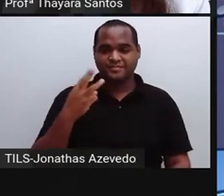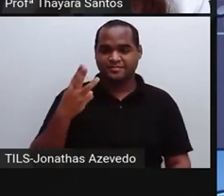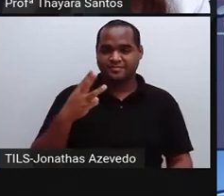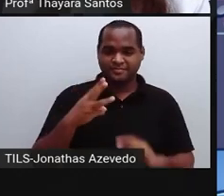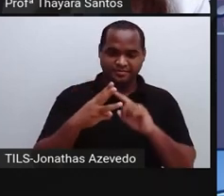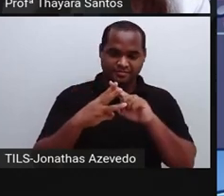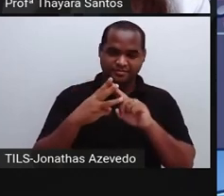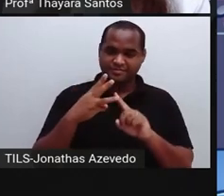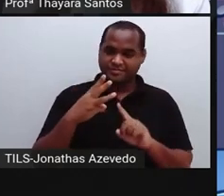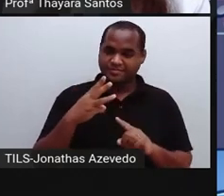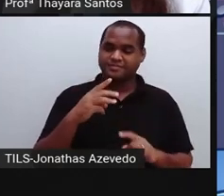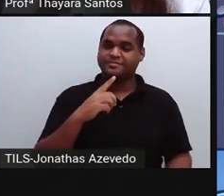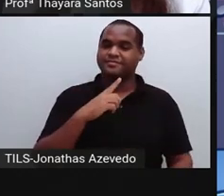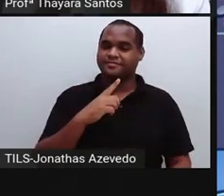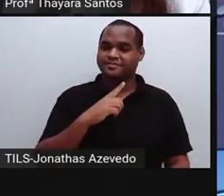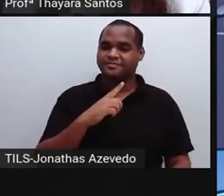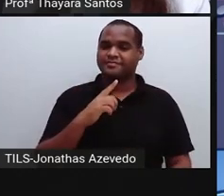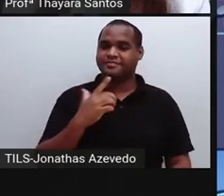né?